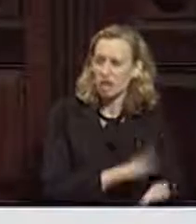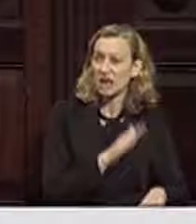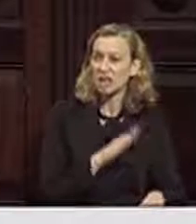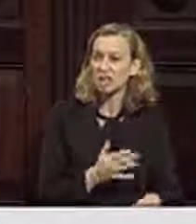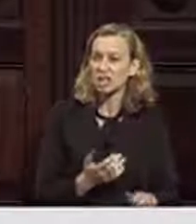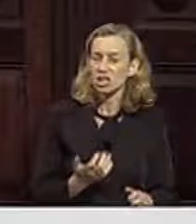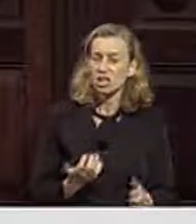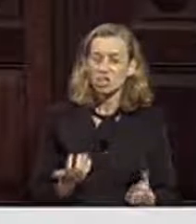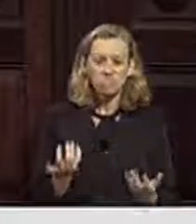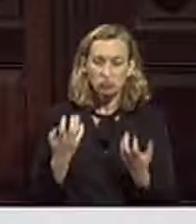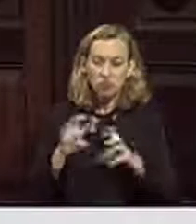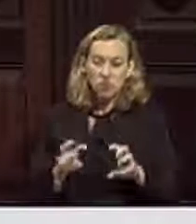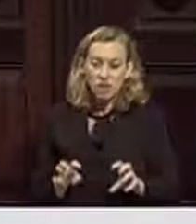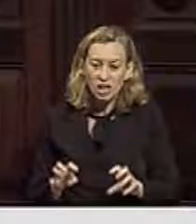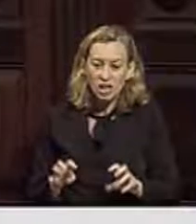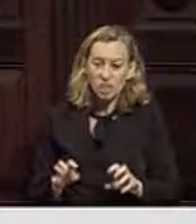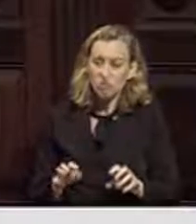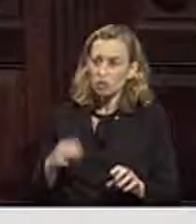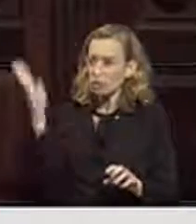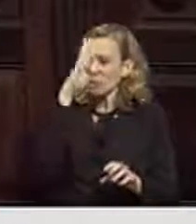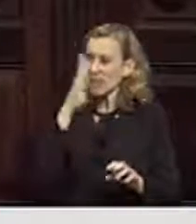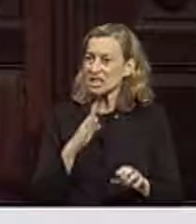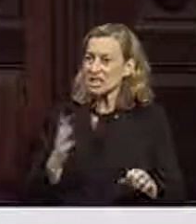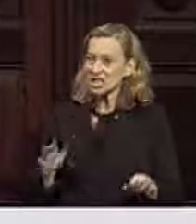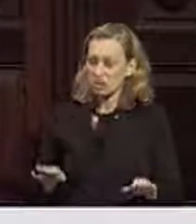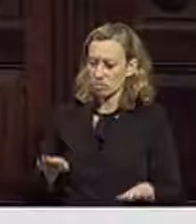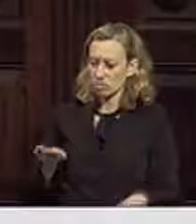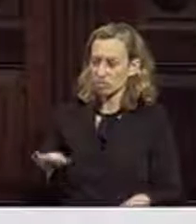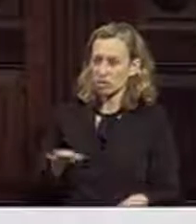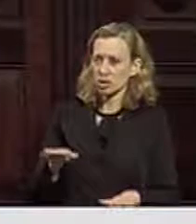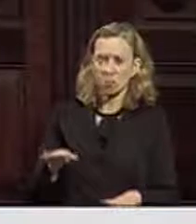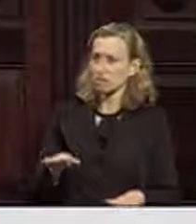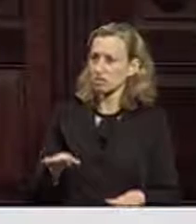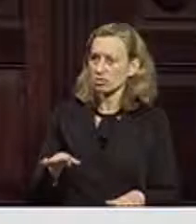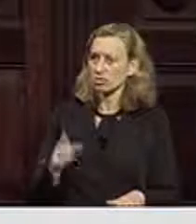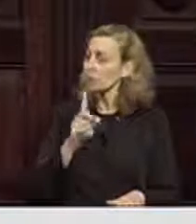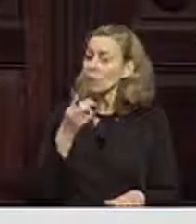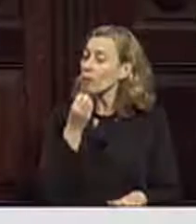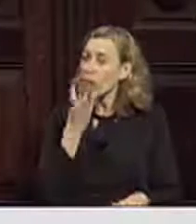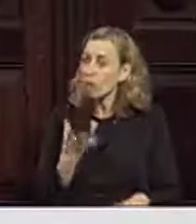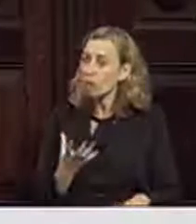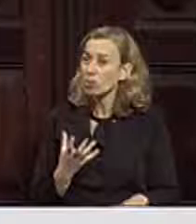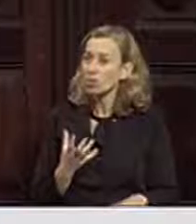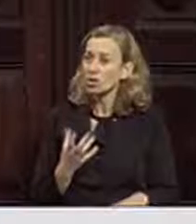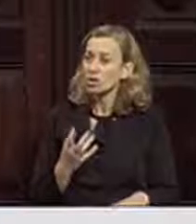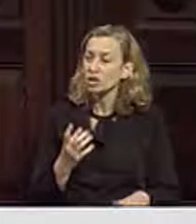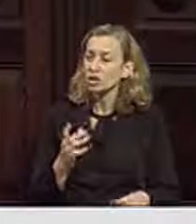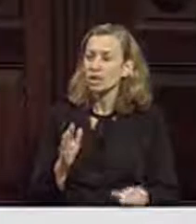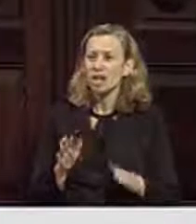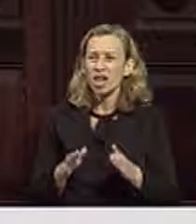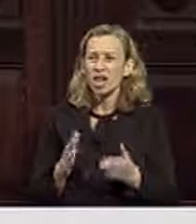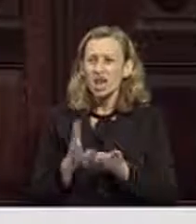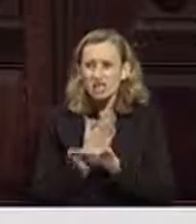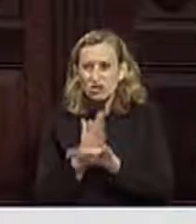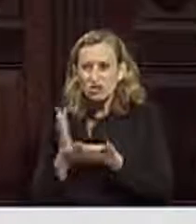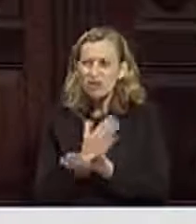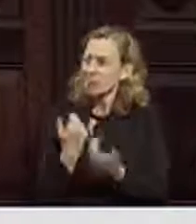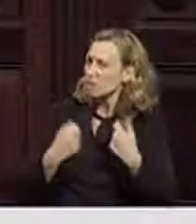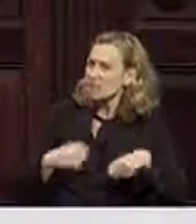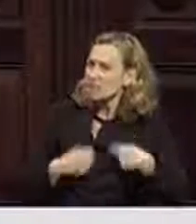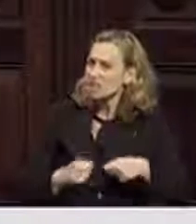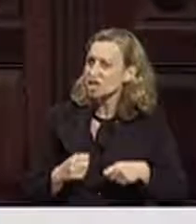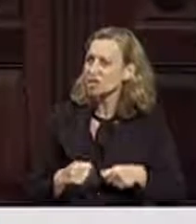quer e não faz bem ao Brasil o momento em que a gente vive. Eu sei que muitas das vezes é preciso ser